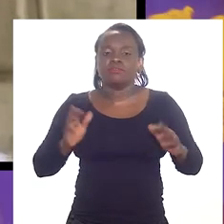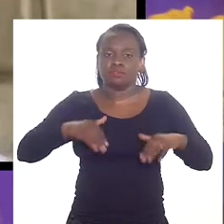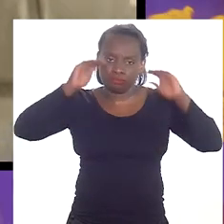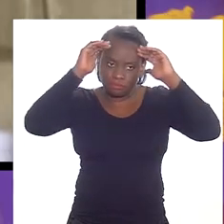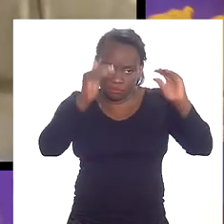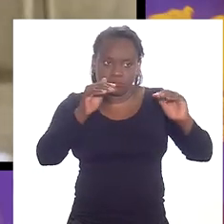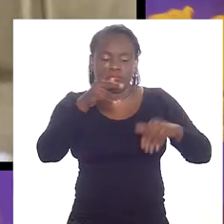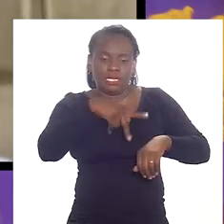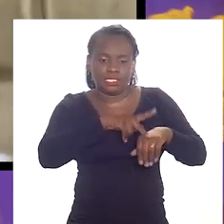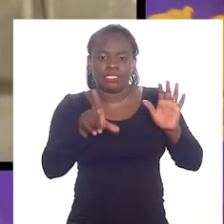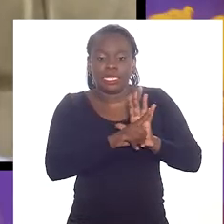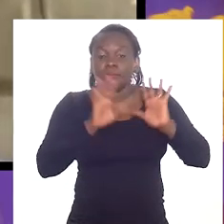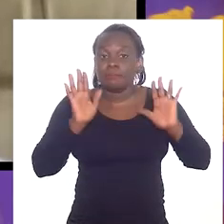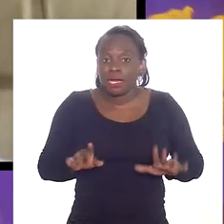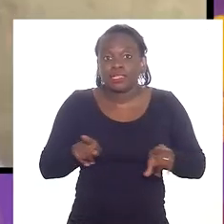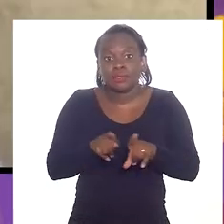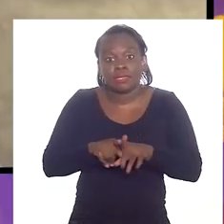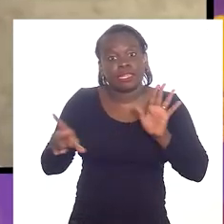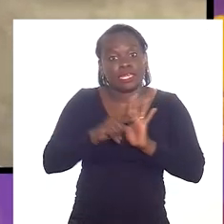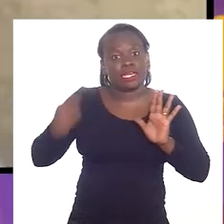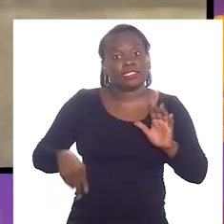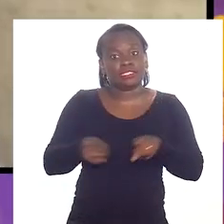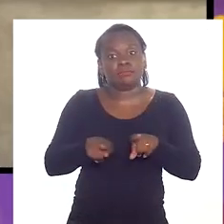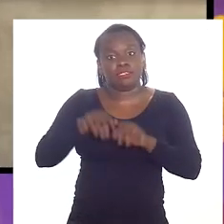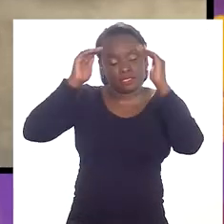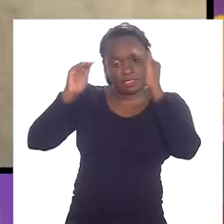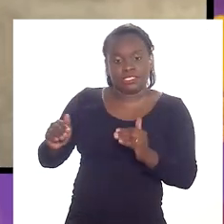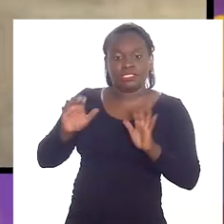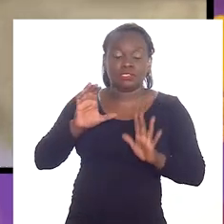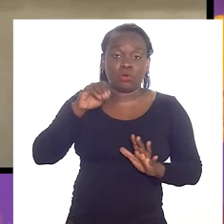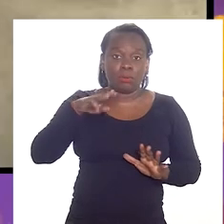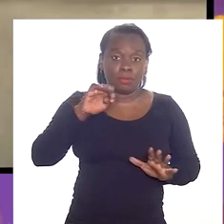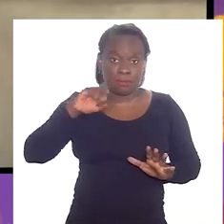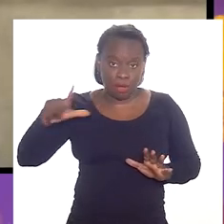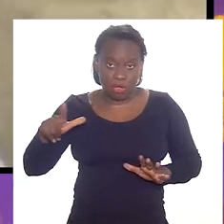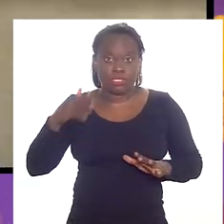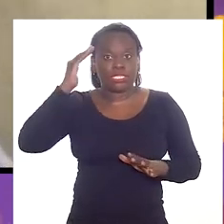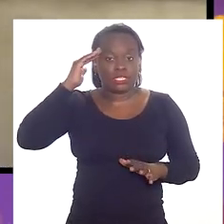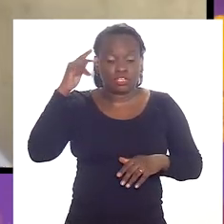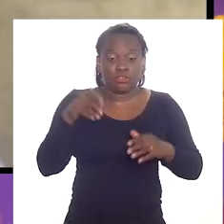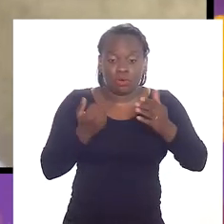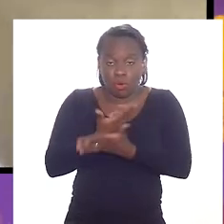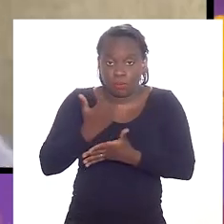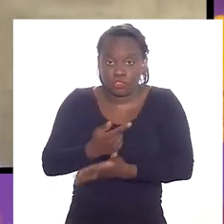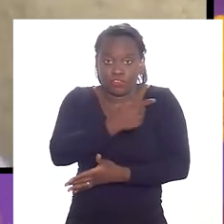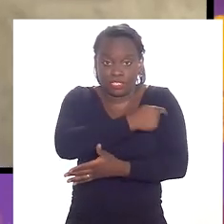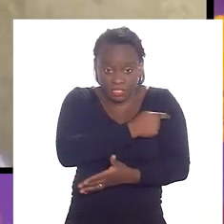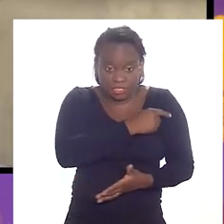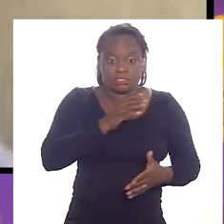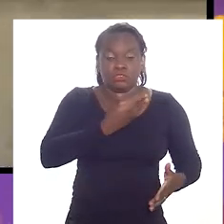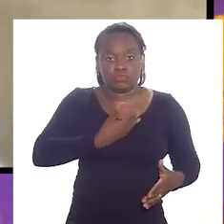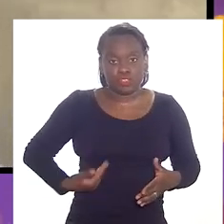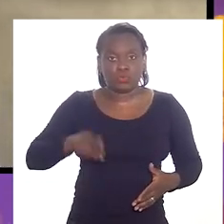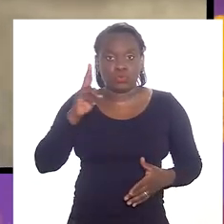nossas leis também. Se a Conmebol entende que as vacinas compradas por eles com beneplácito do governo uruguaio têm que ser aplicadas